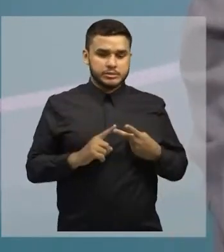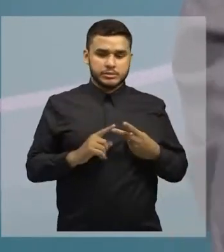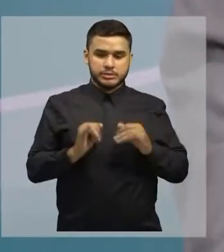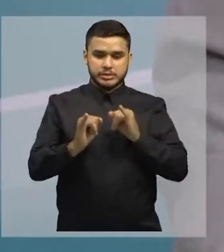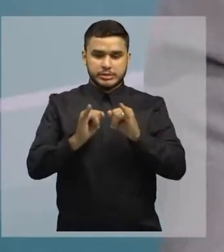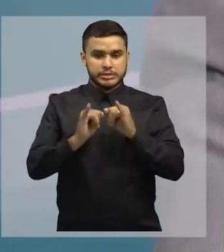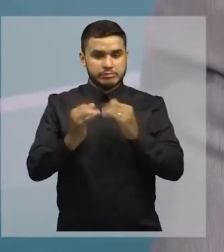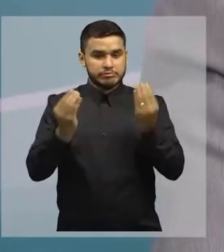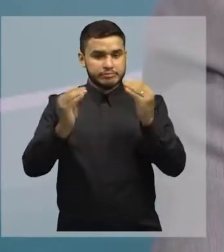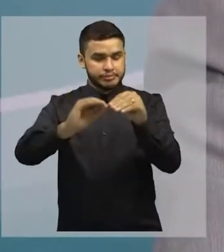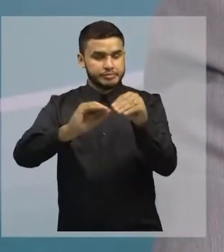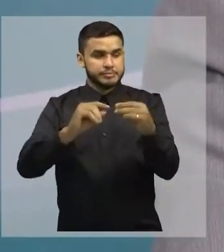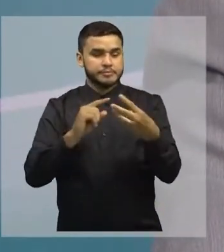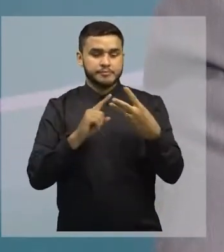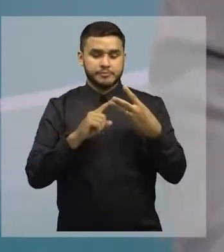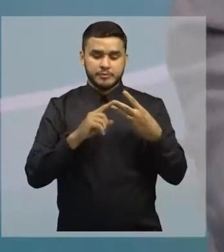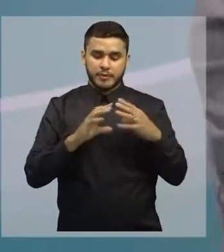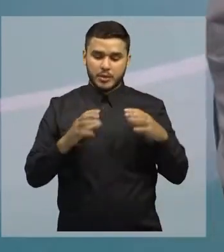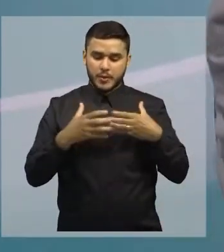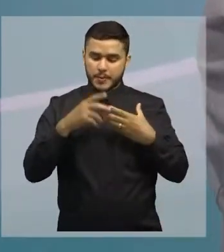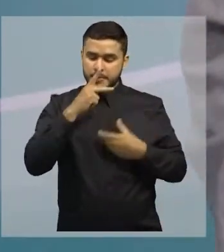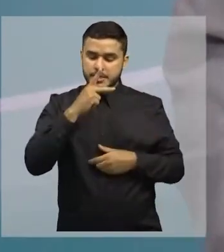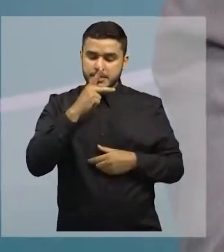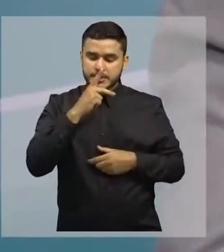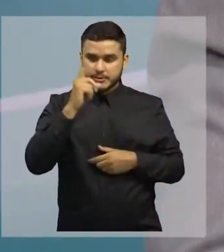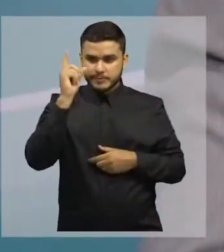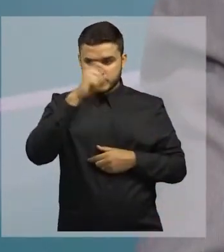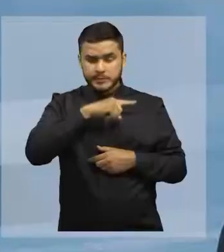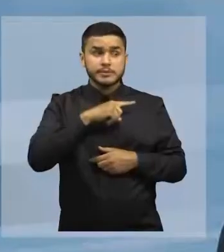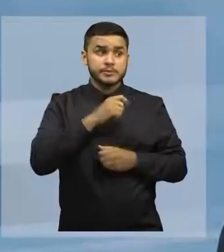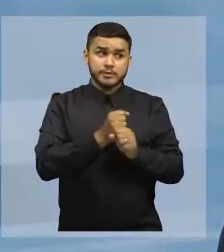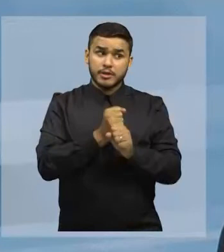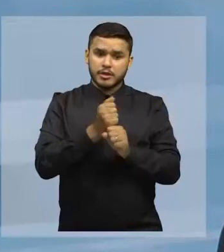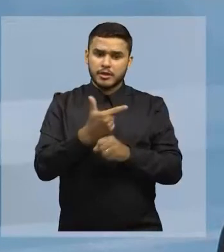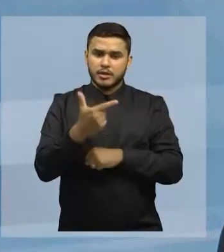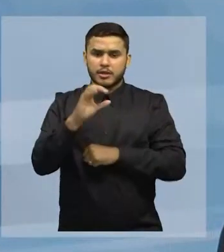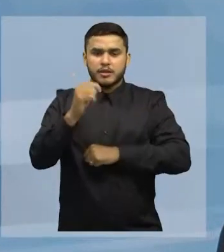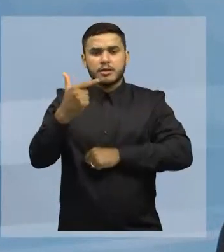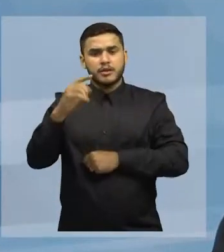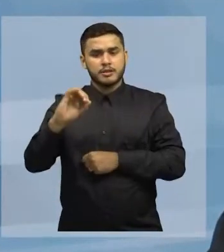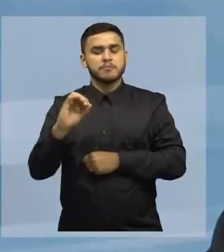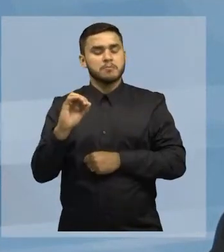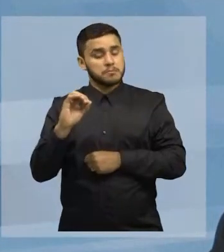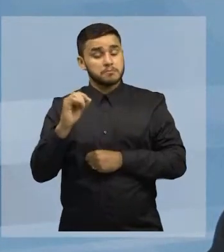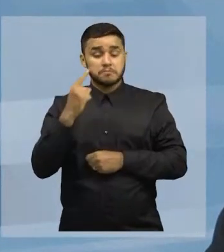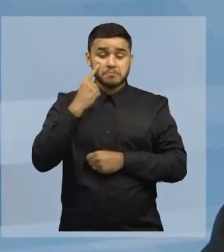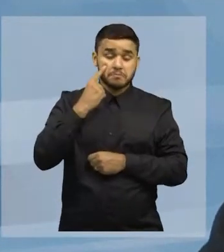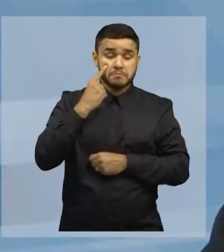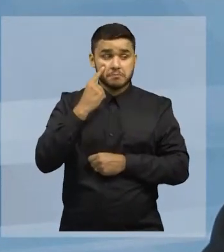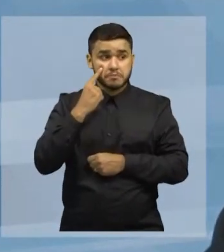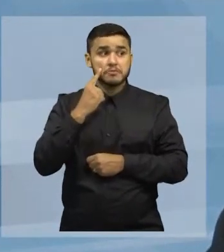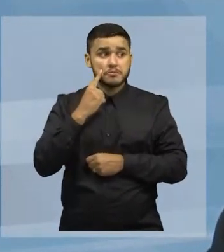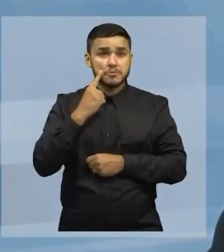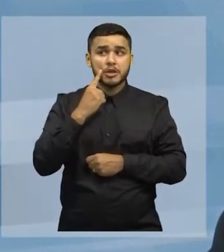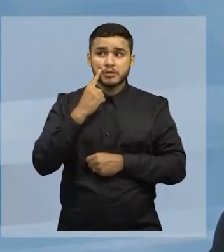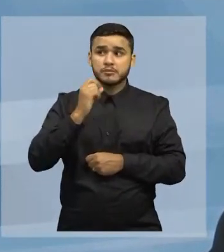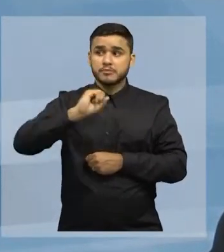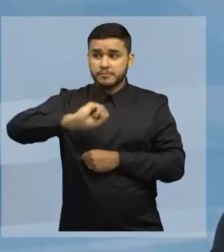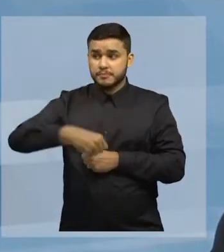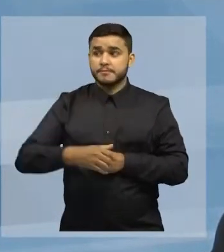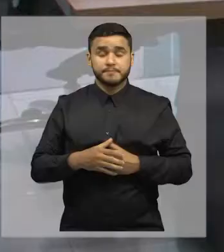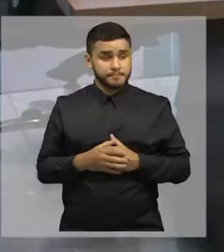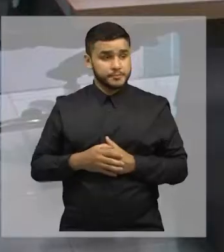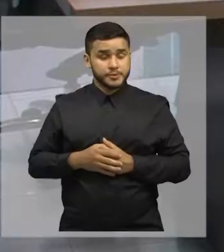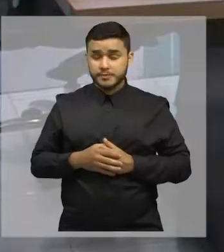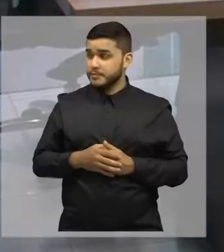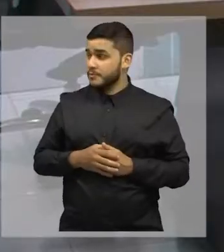É uma eleição que, do ponto de vista acadêmico, muito interessante da gente examinar. Talvez uma grande virada do que a gente